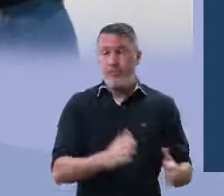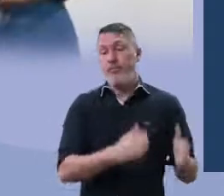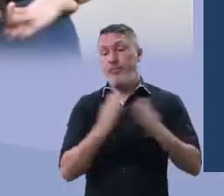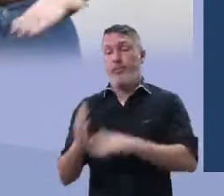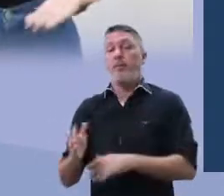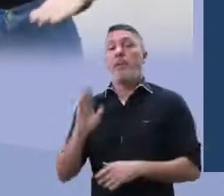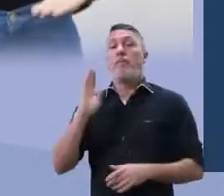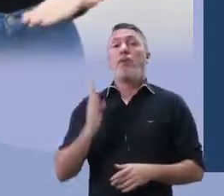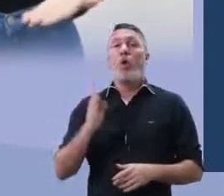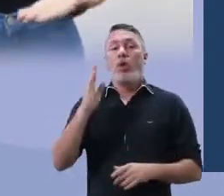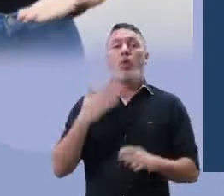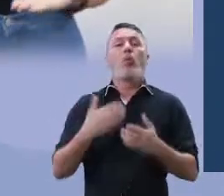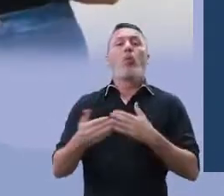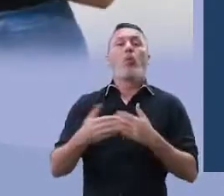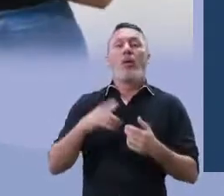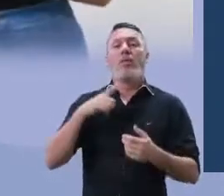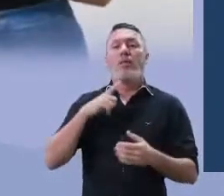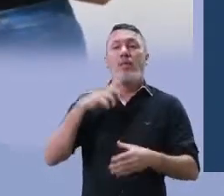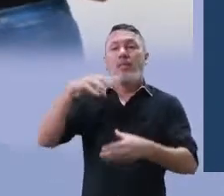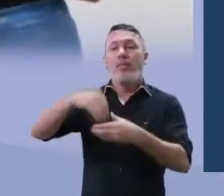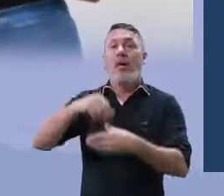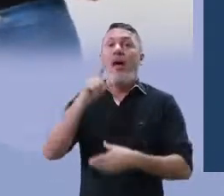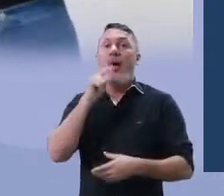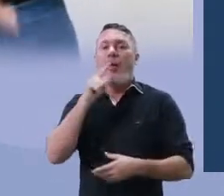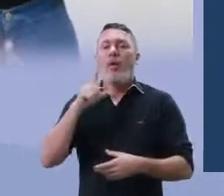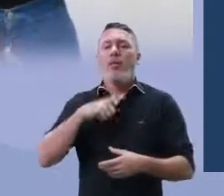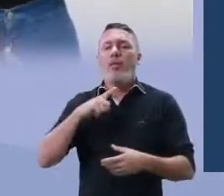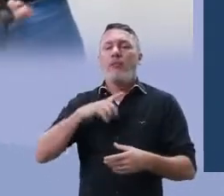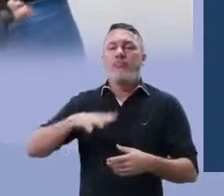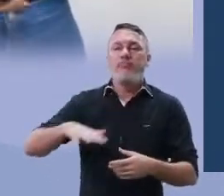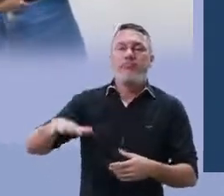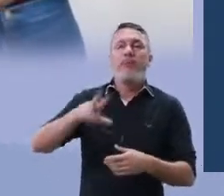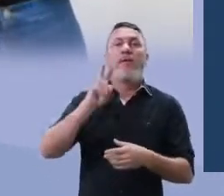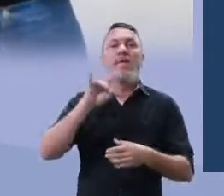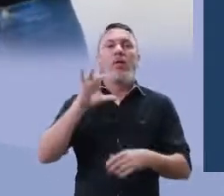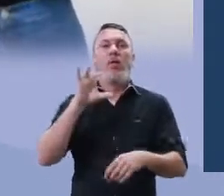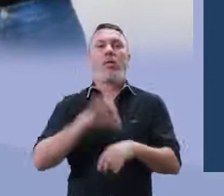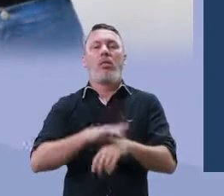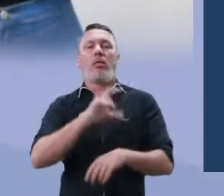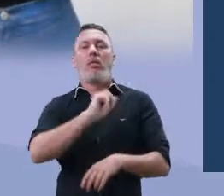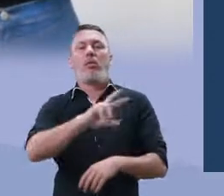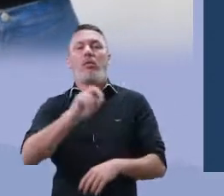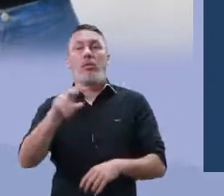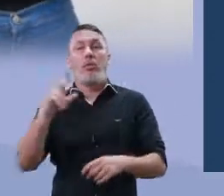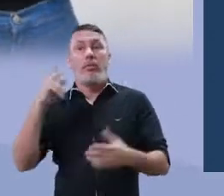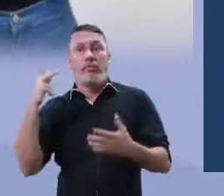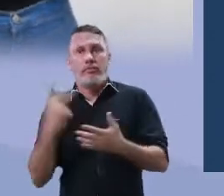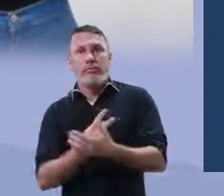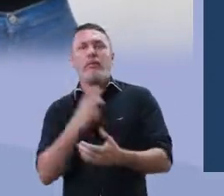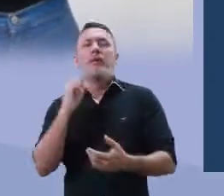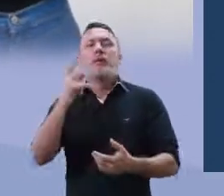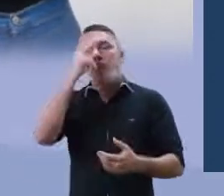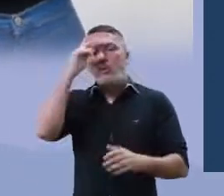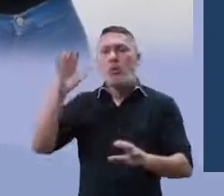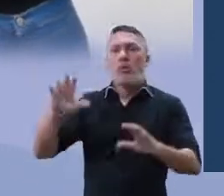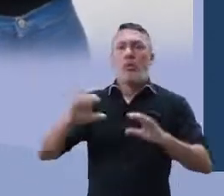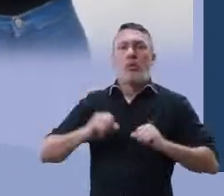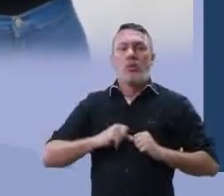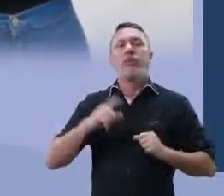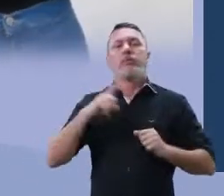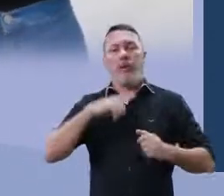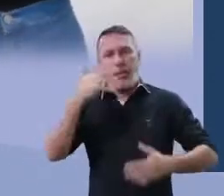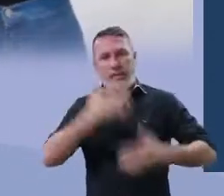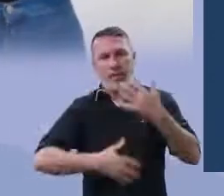indústria. Biológica, presença de um ser vivo que seja causador de doença, que vai estar presente ali e que por algum